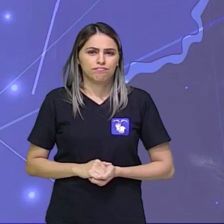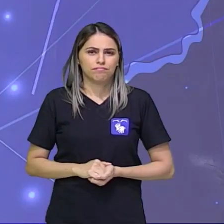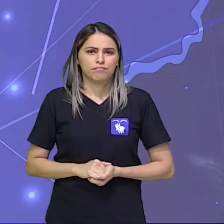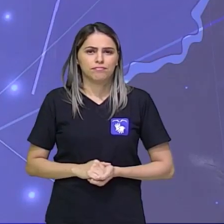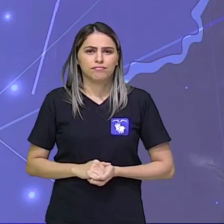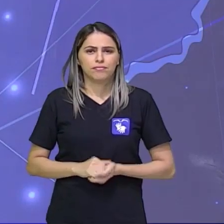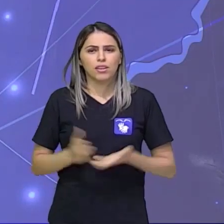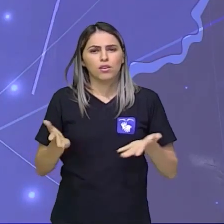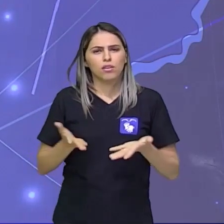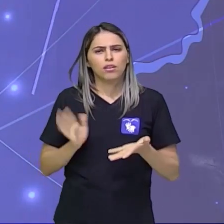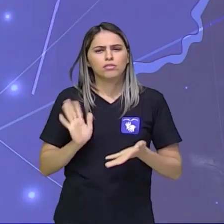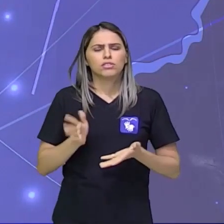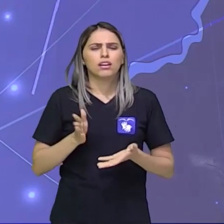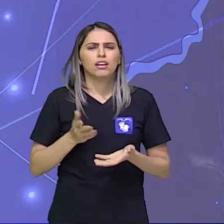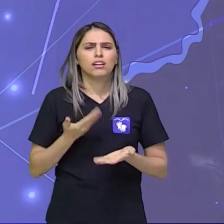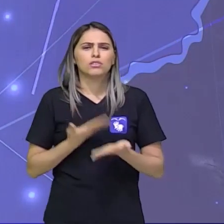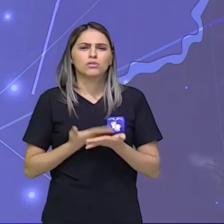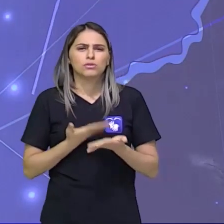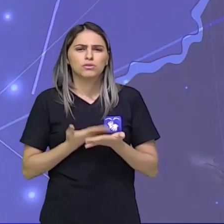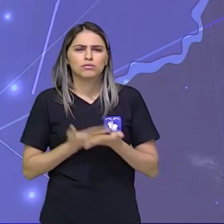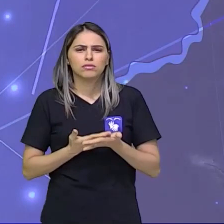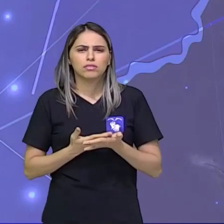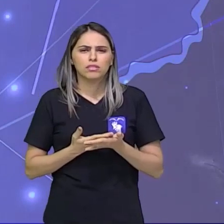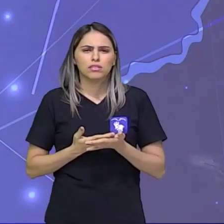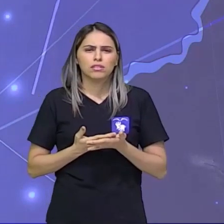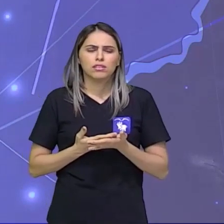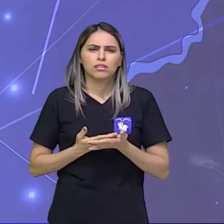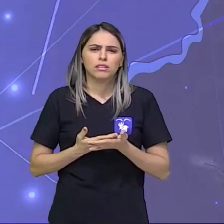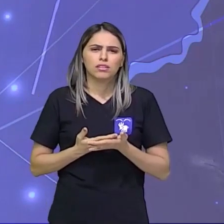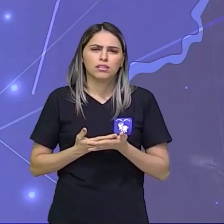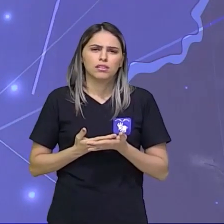Agora, crianças, que nós já estudamos sobre a